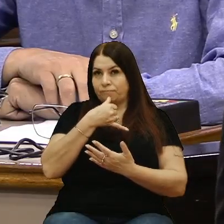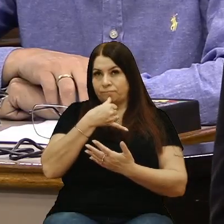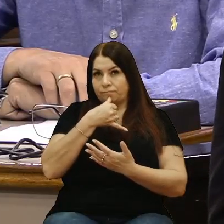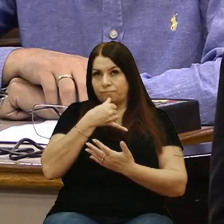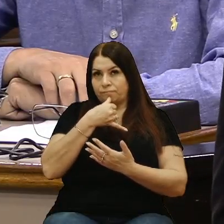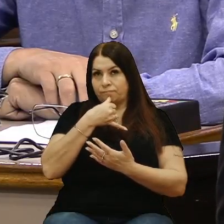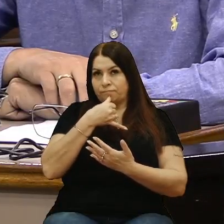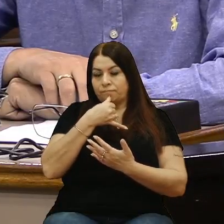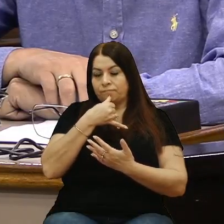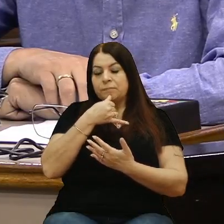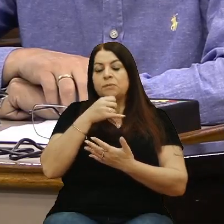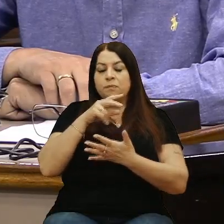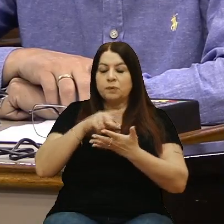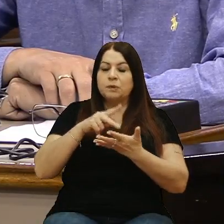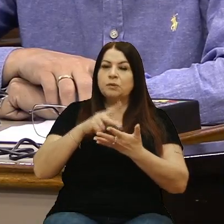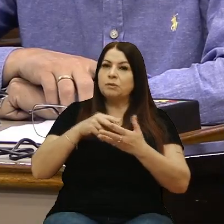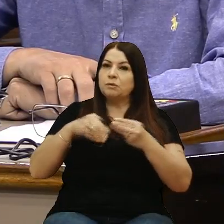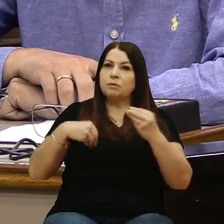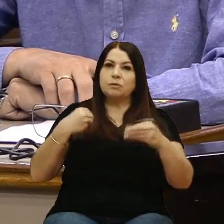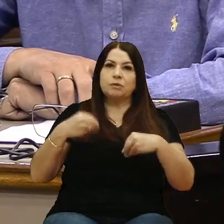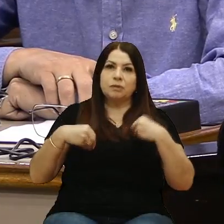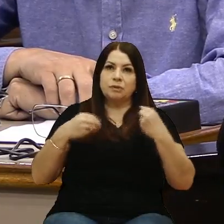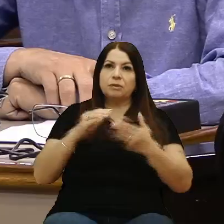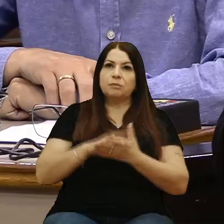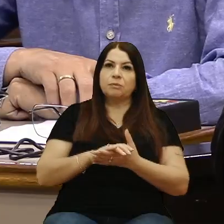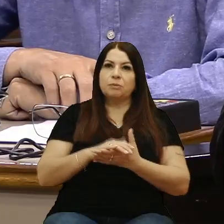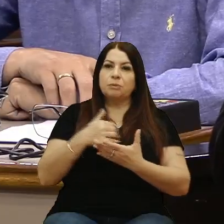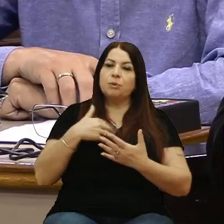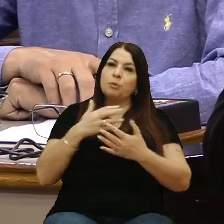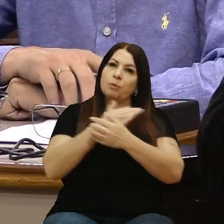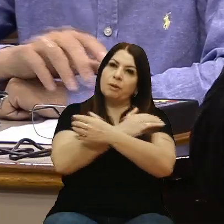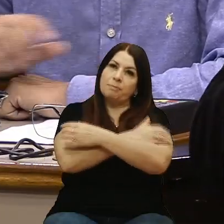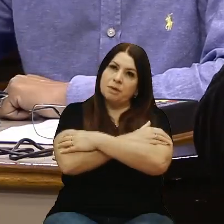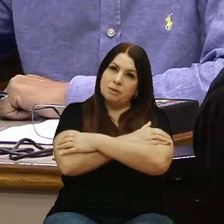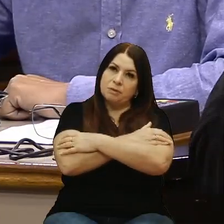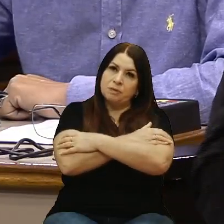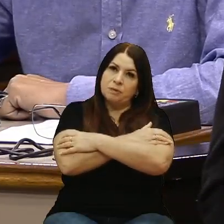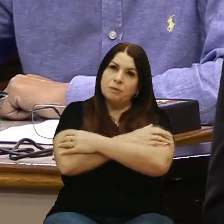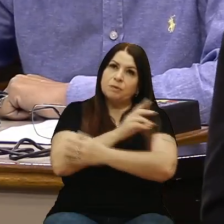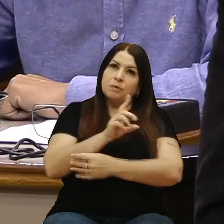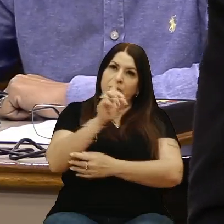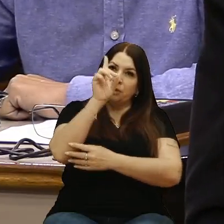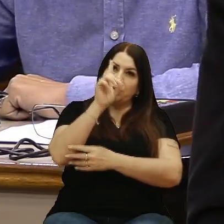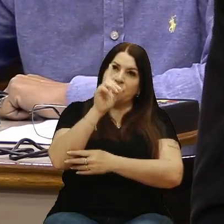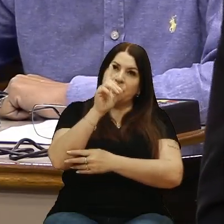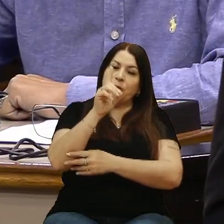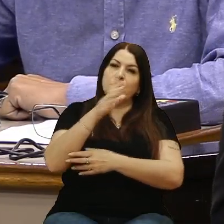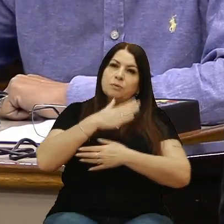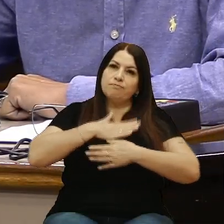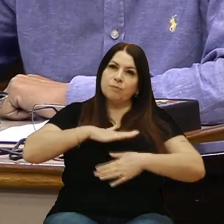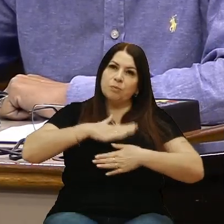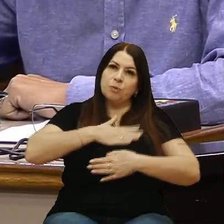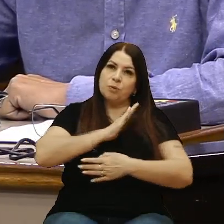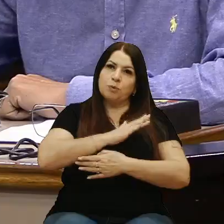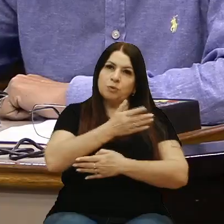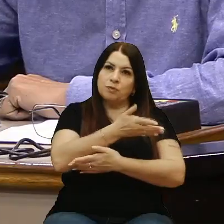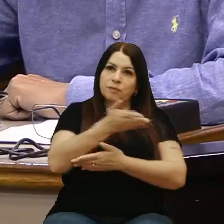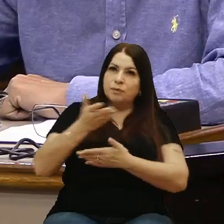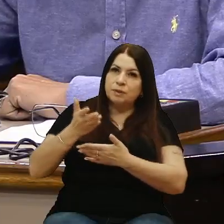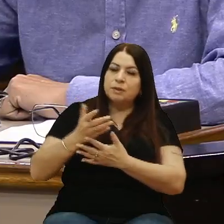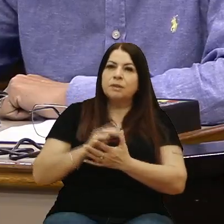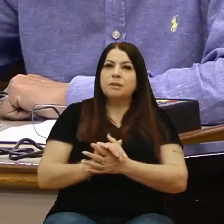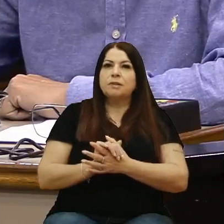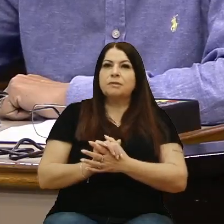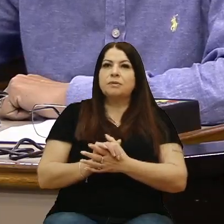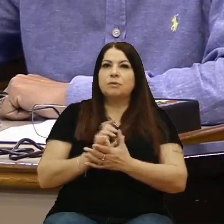aqui meus profundos sentimentos, deixo aqui meu abraço, que Deus conforte o coração de vocês. Tá,